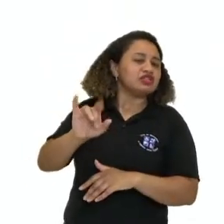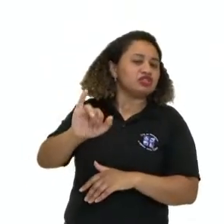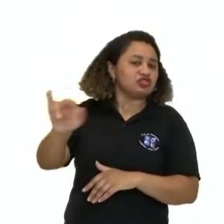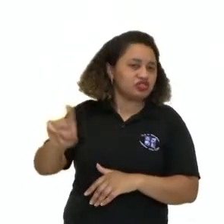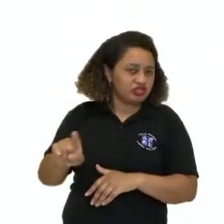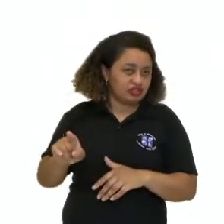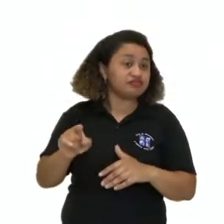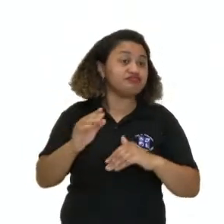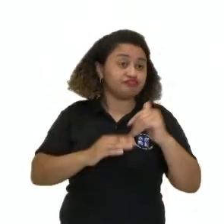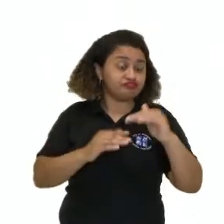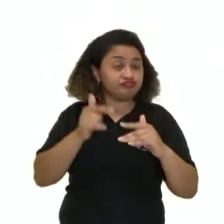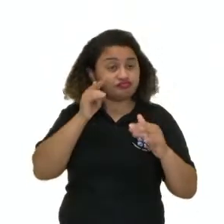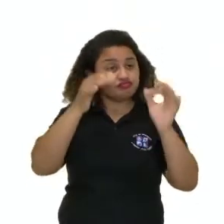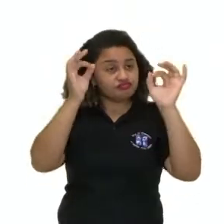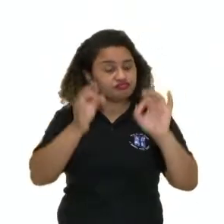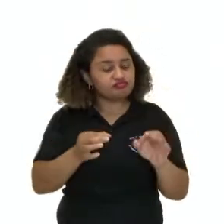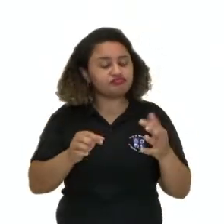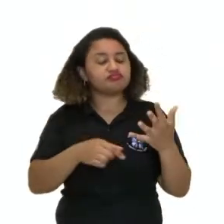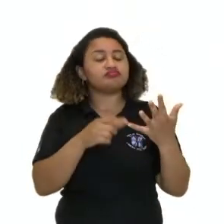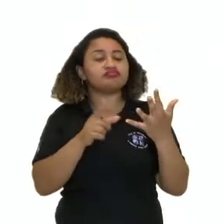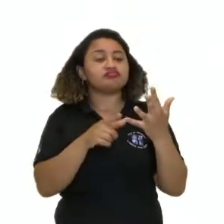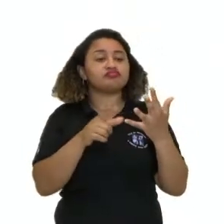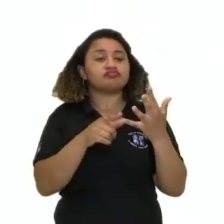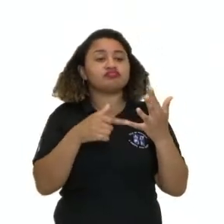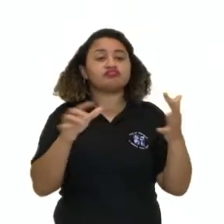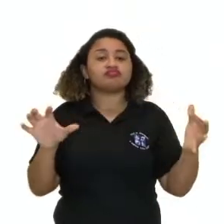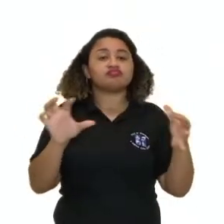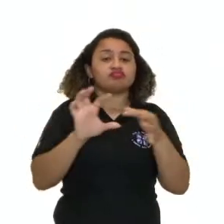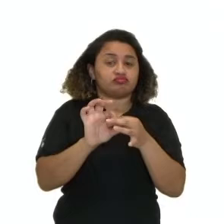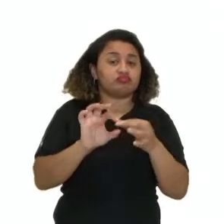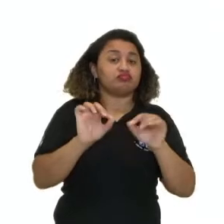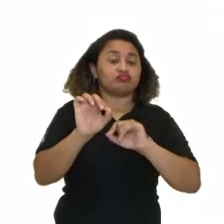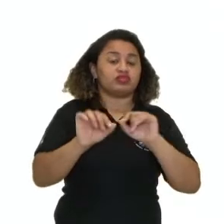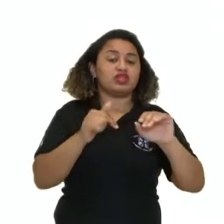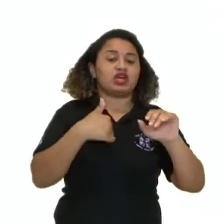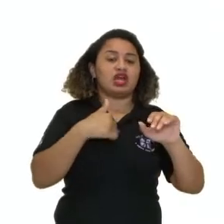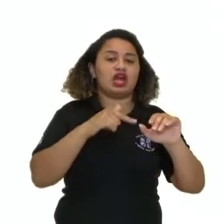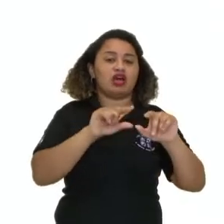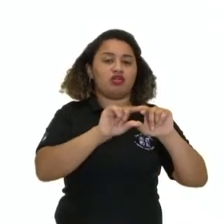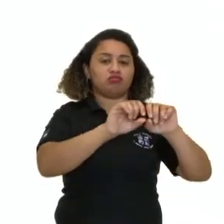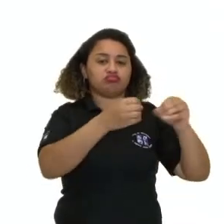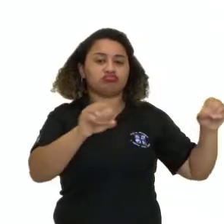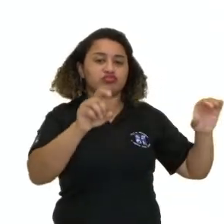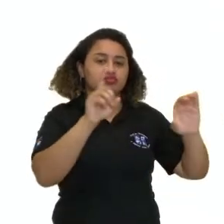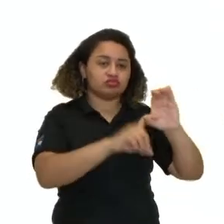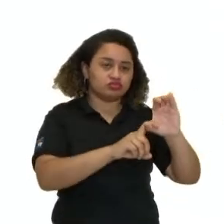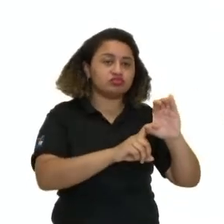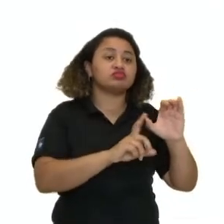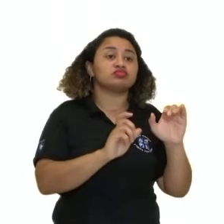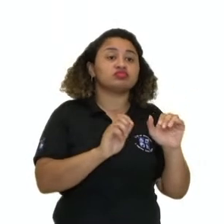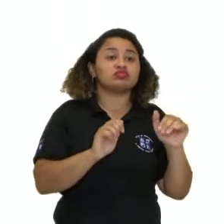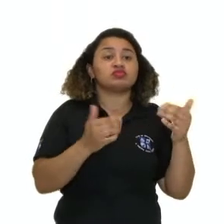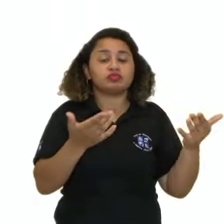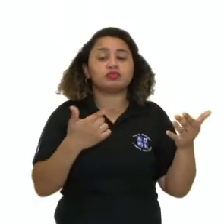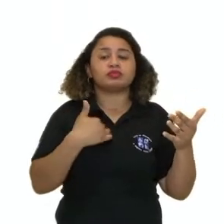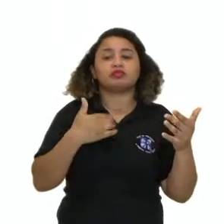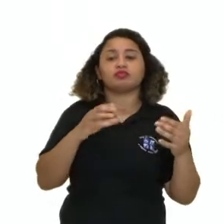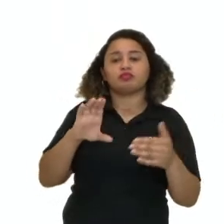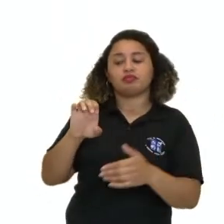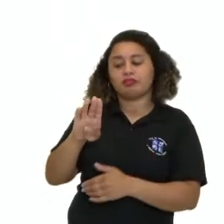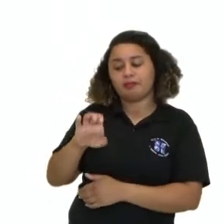Conjunção subordinativa, que são aquelas que ligam as orações subordinadas à oração principal. Quando, embora, assim que, visto